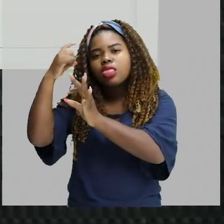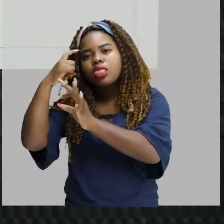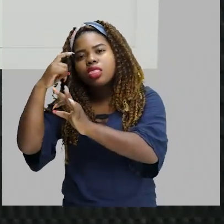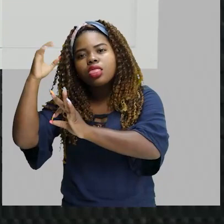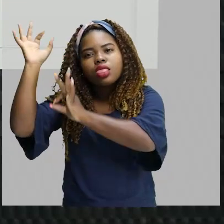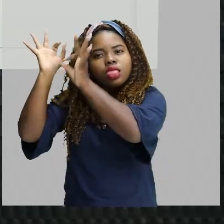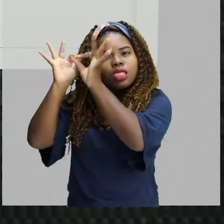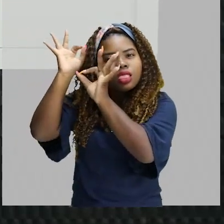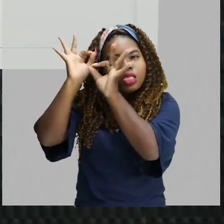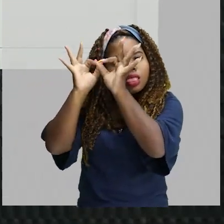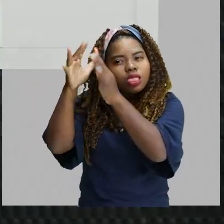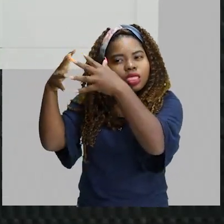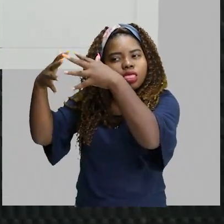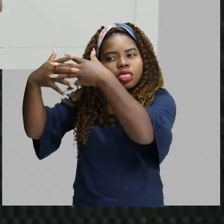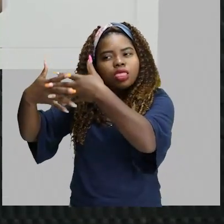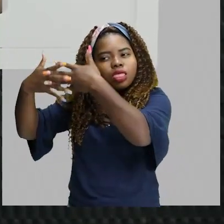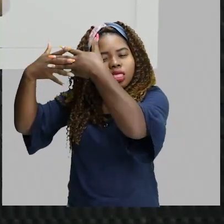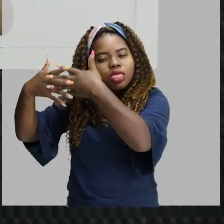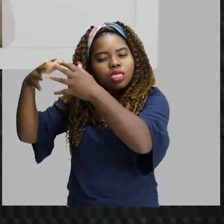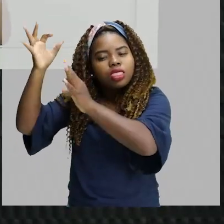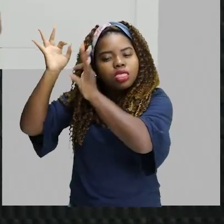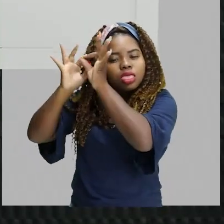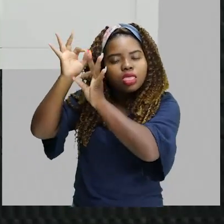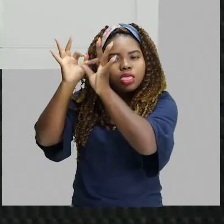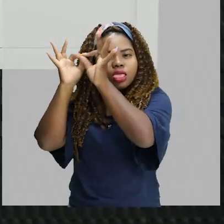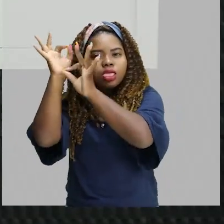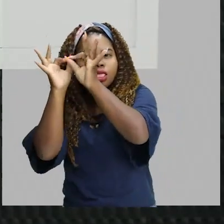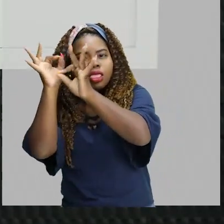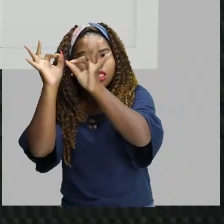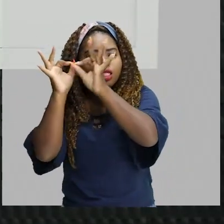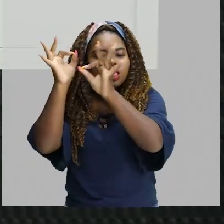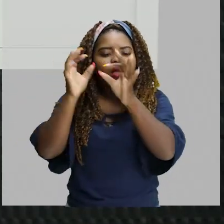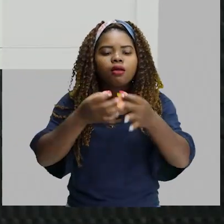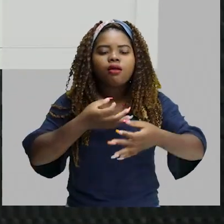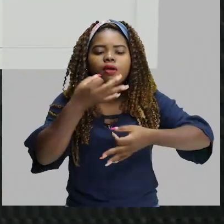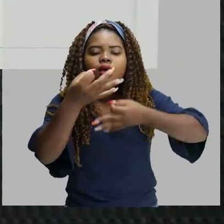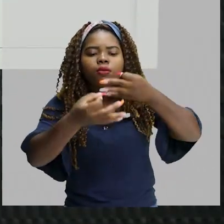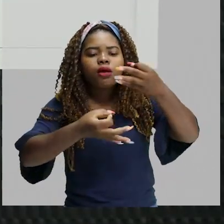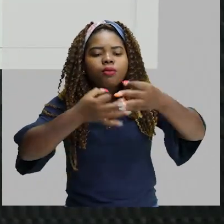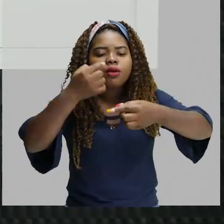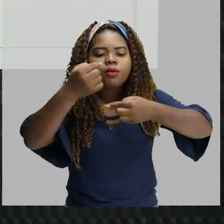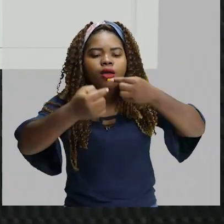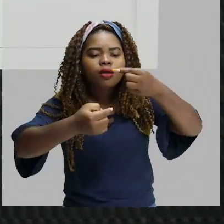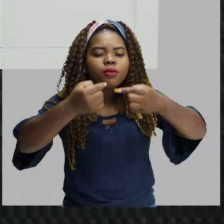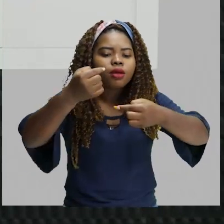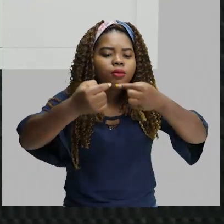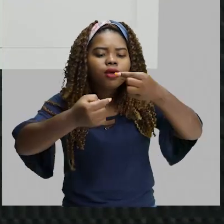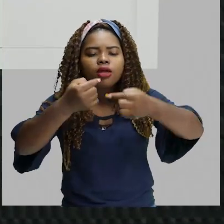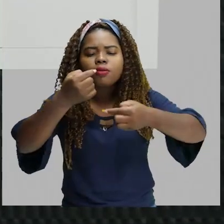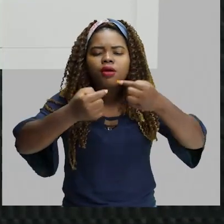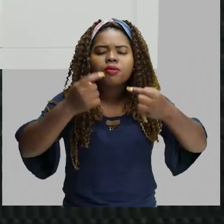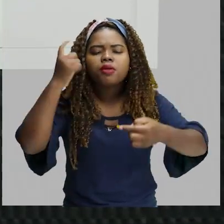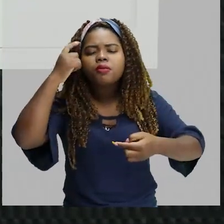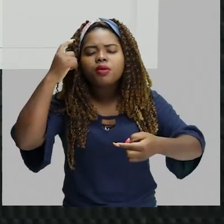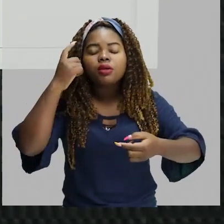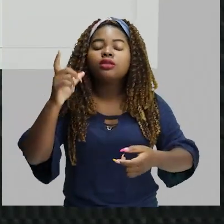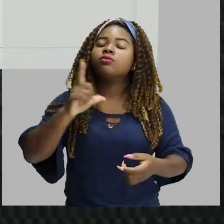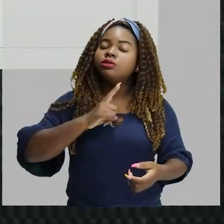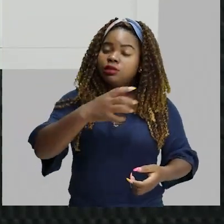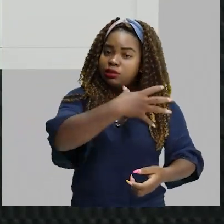Eu tenho aqui necessariamente estabelecido em Aristóteles uma forma de você